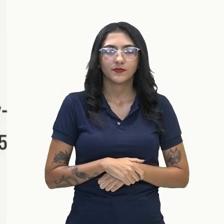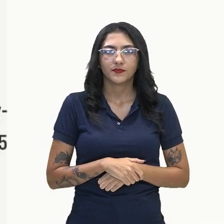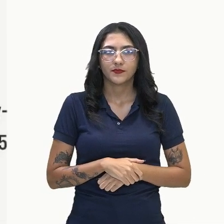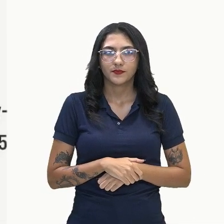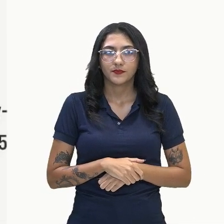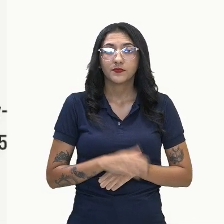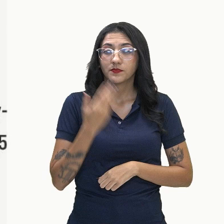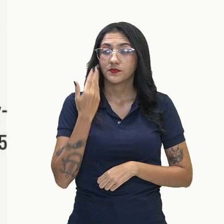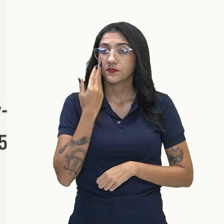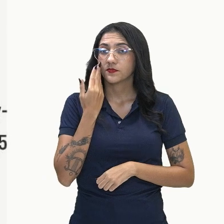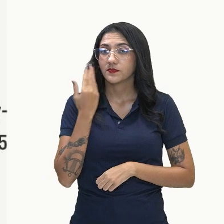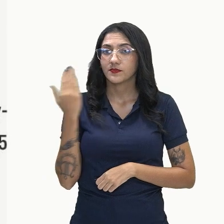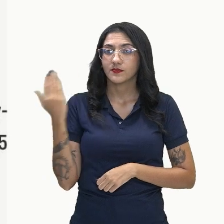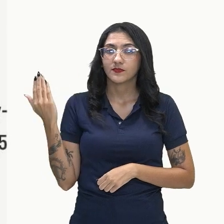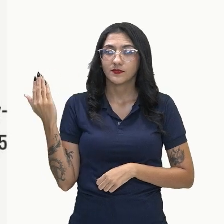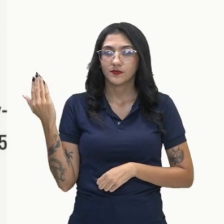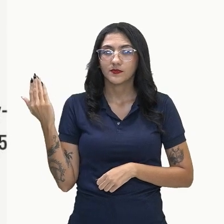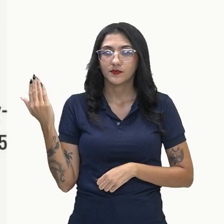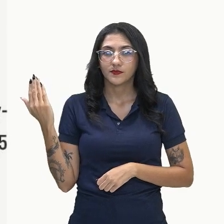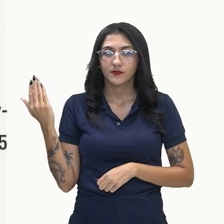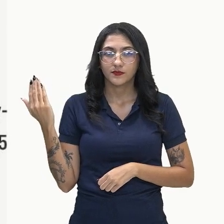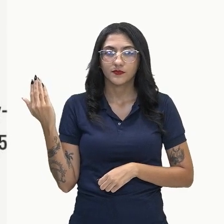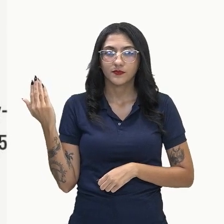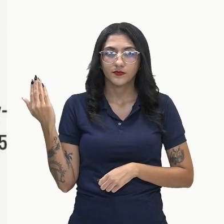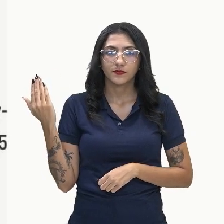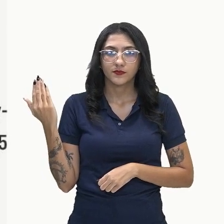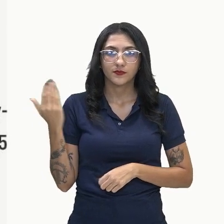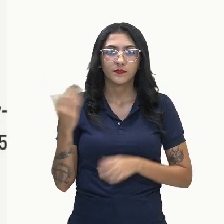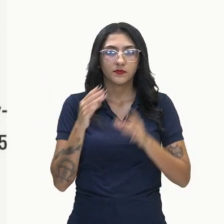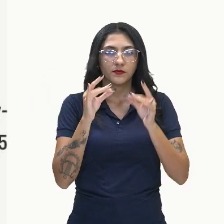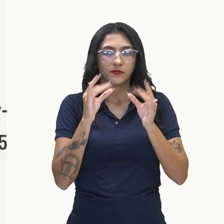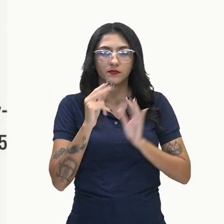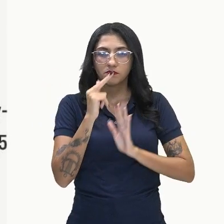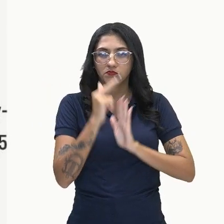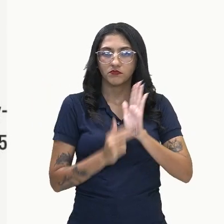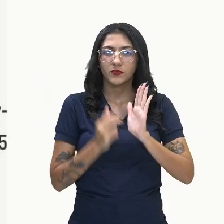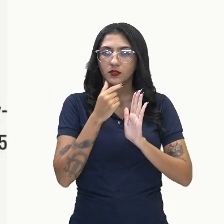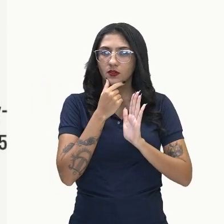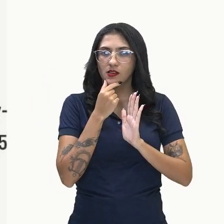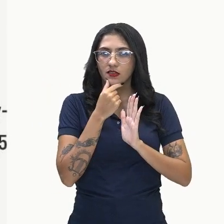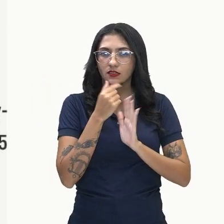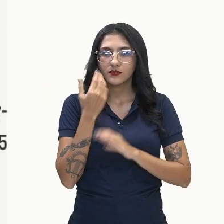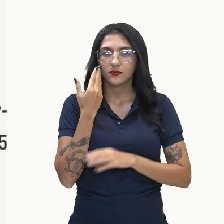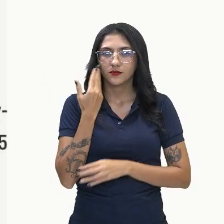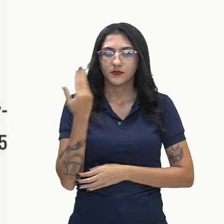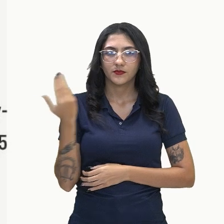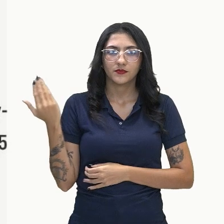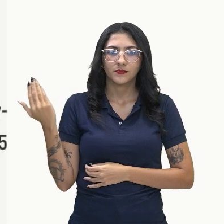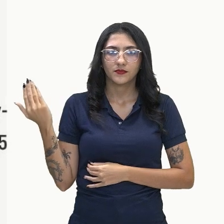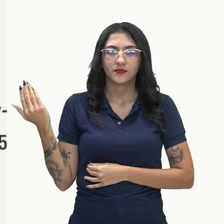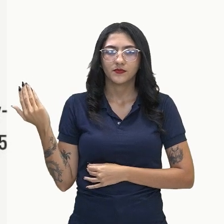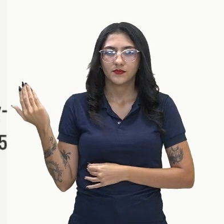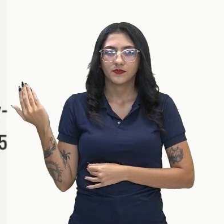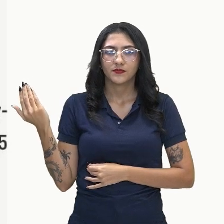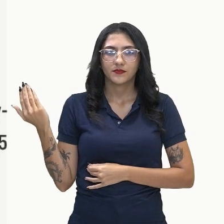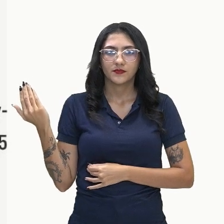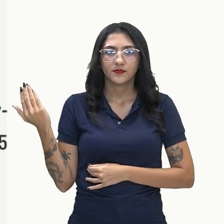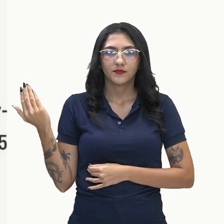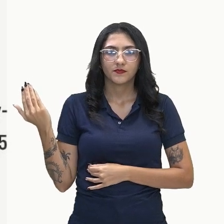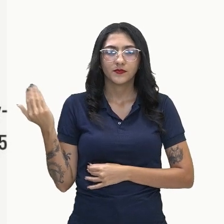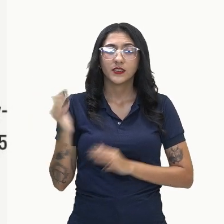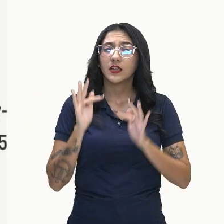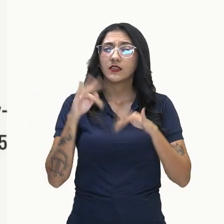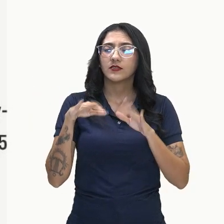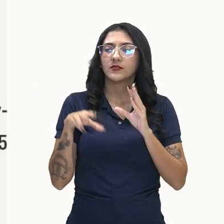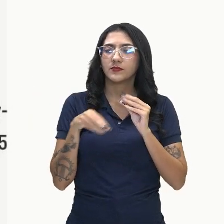que diz o seguinte, né? You can also find, e depois alternatively, other options, e ele finaliza